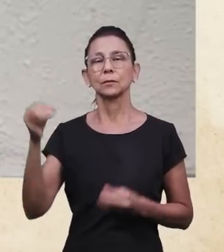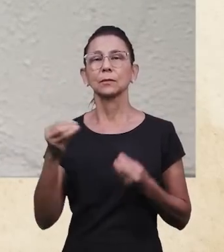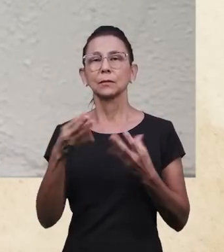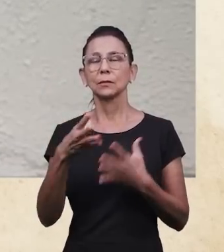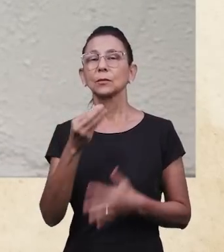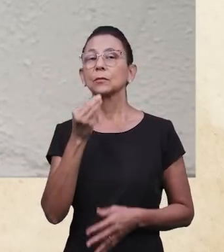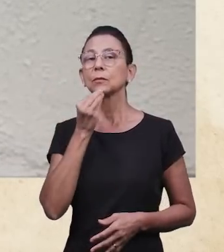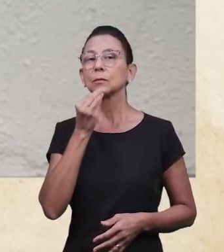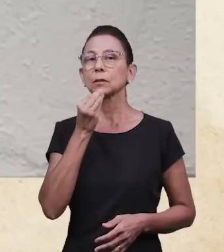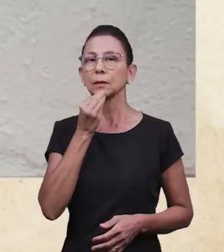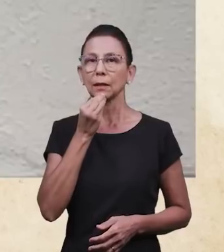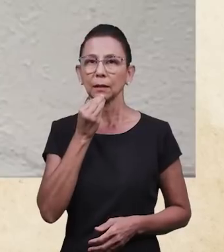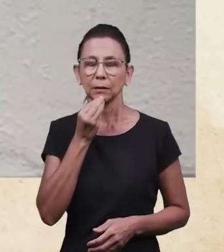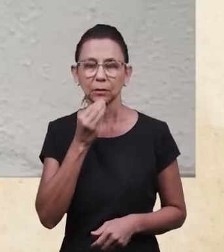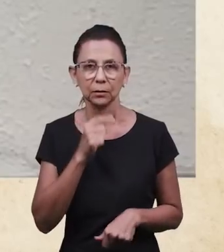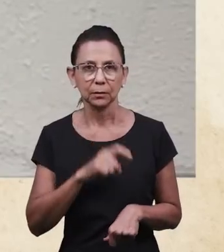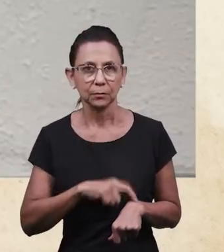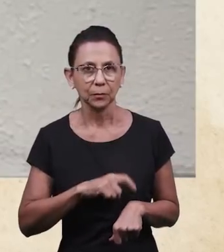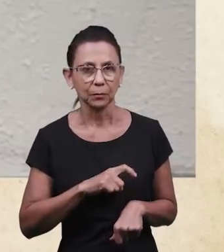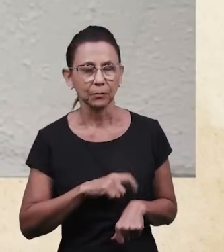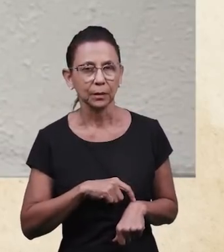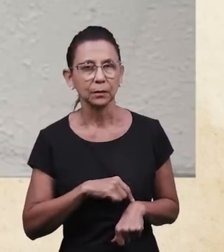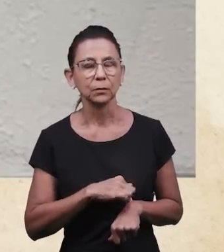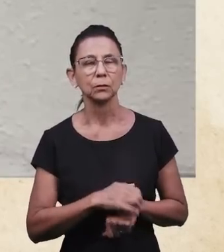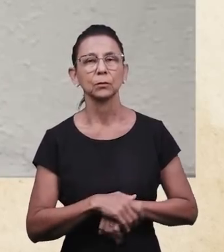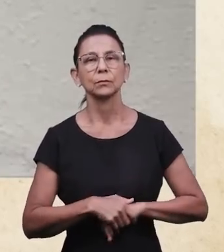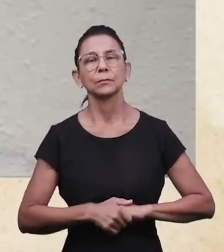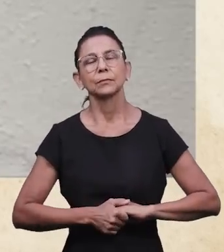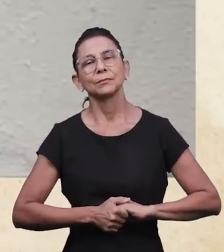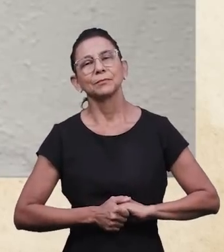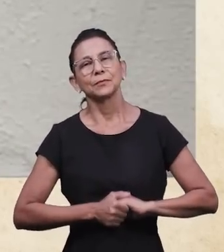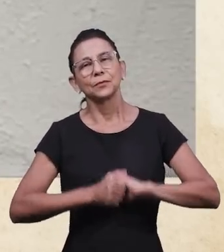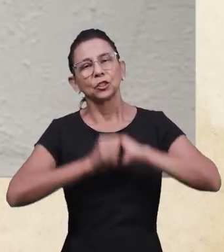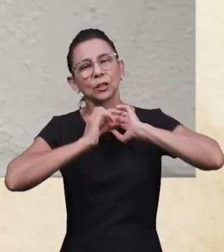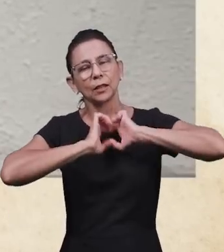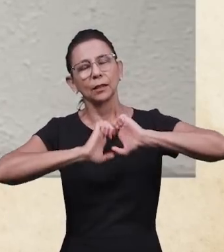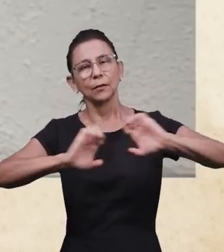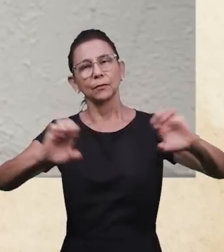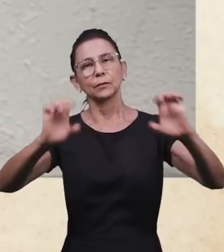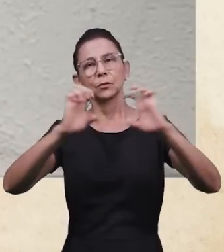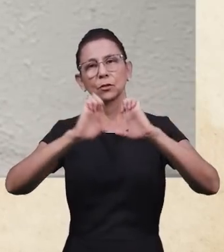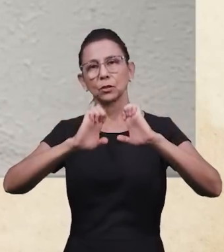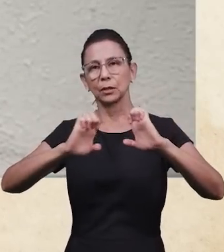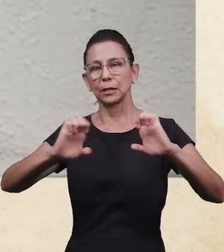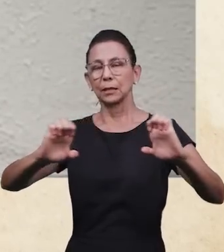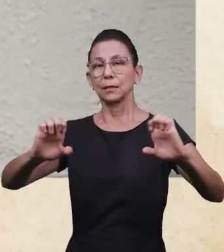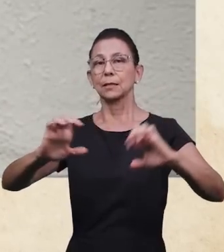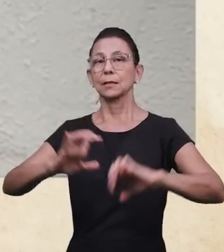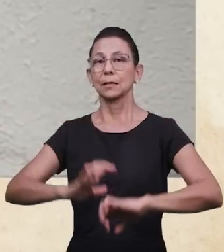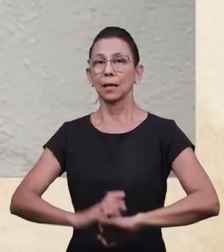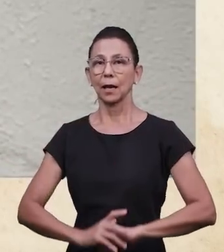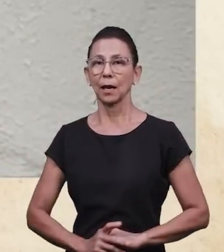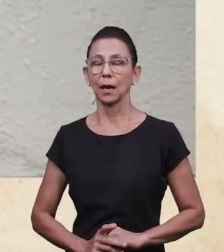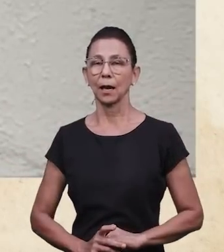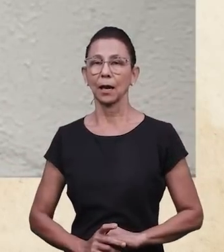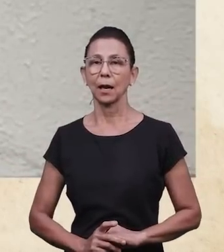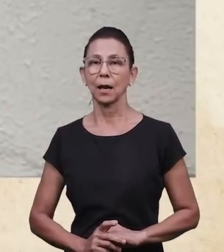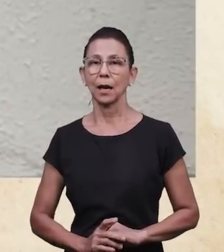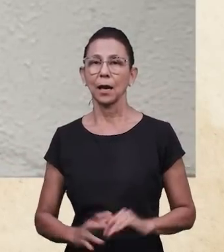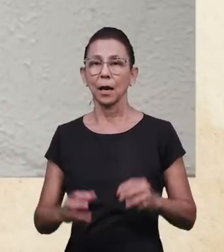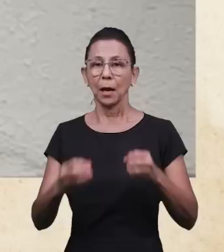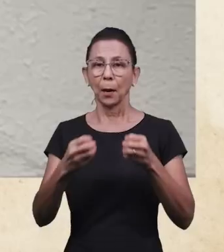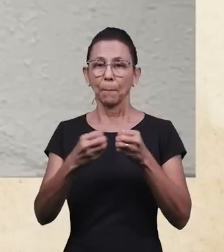evangelizar perto e longe, através das redes sociais. É uma estrada